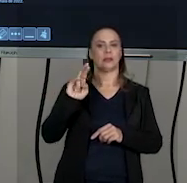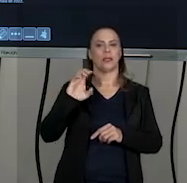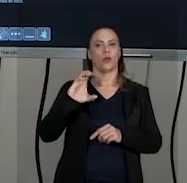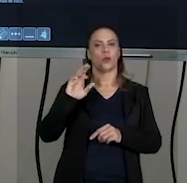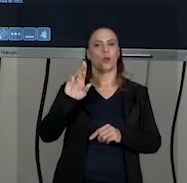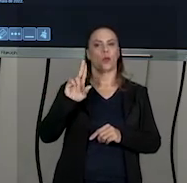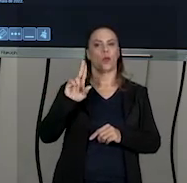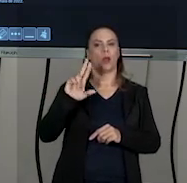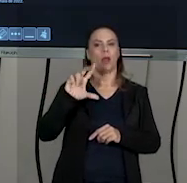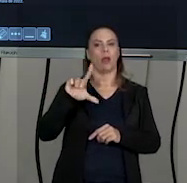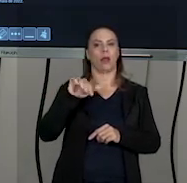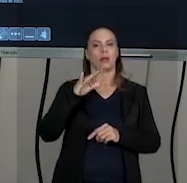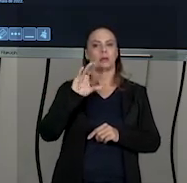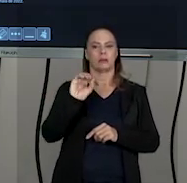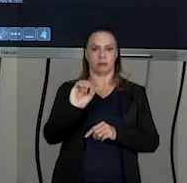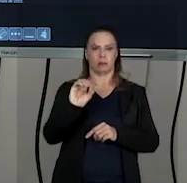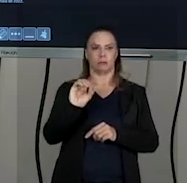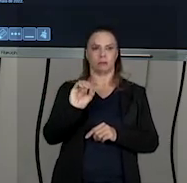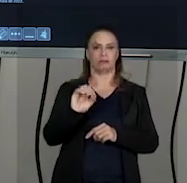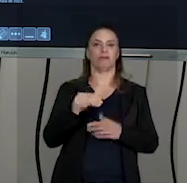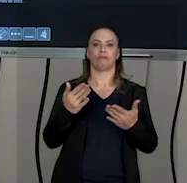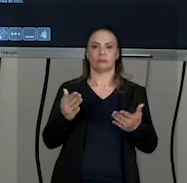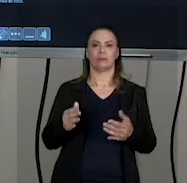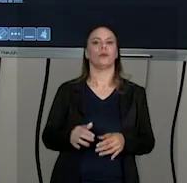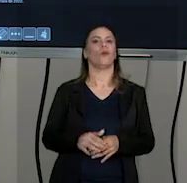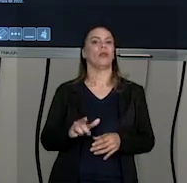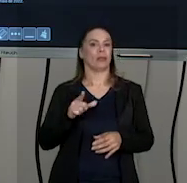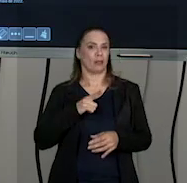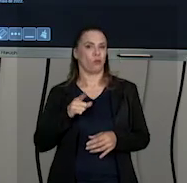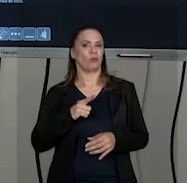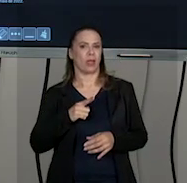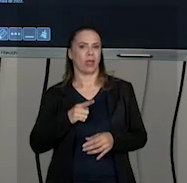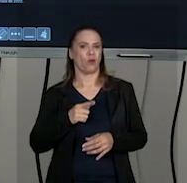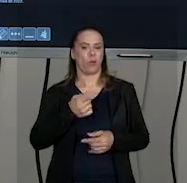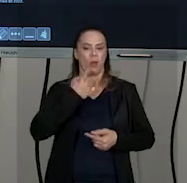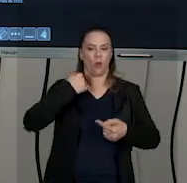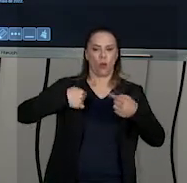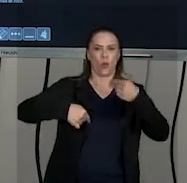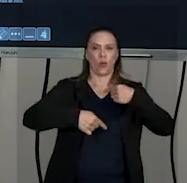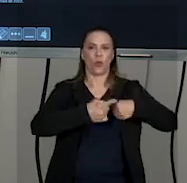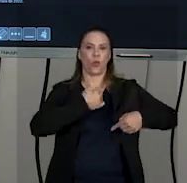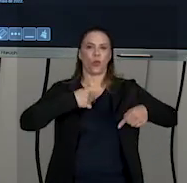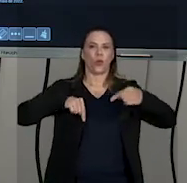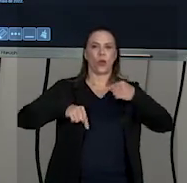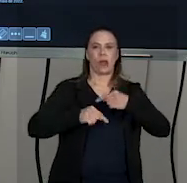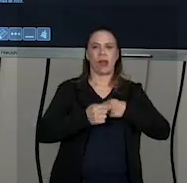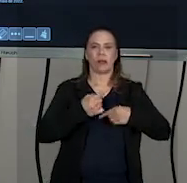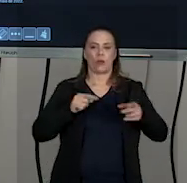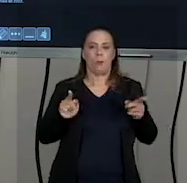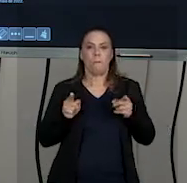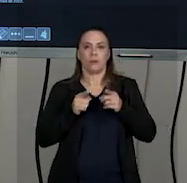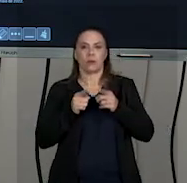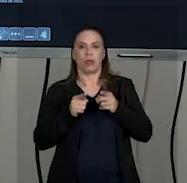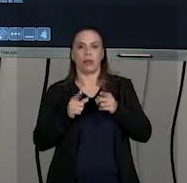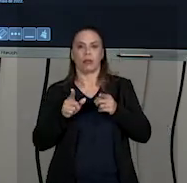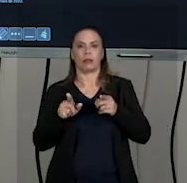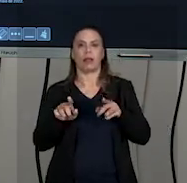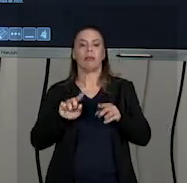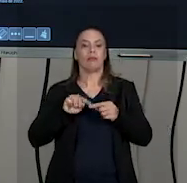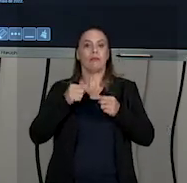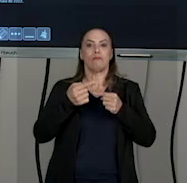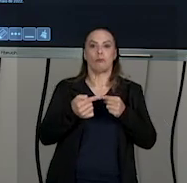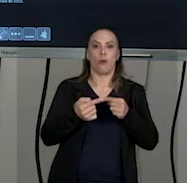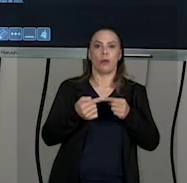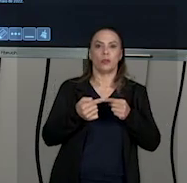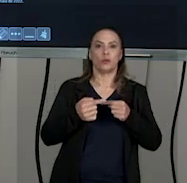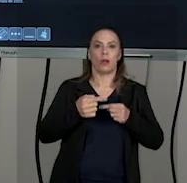ela é curtinha, ela é pequenininha. Bom, aqui eu só falei, pessoal, da integração entre o sistema respiratório